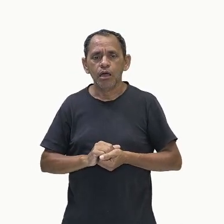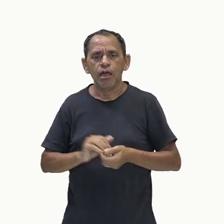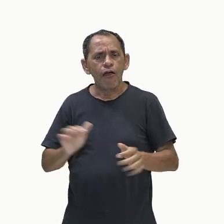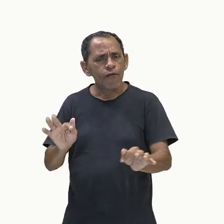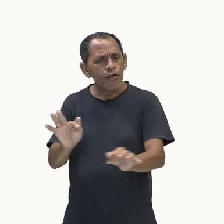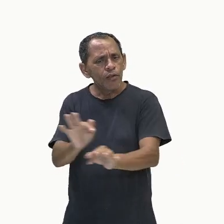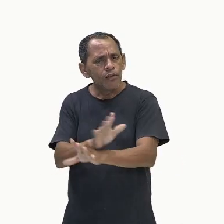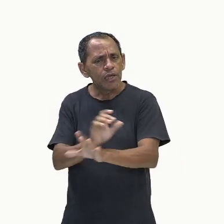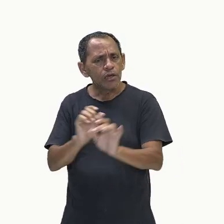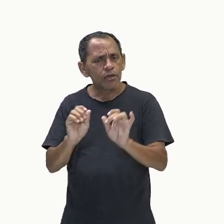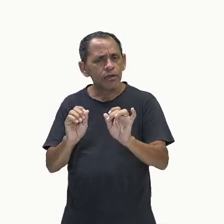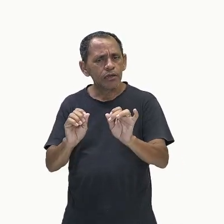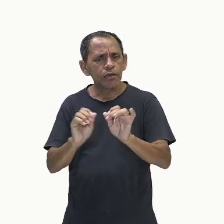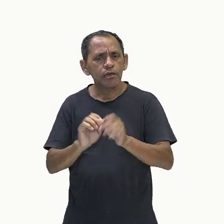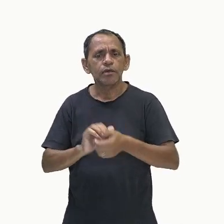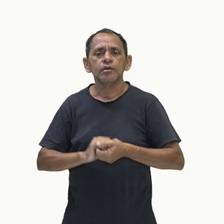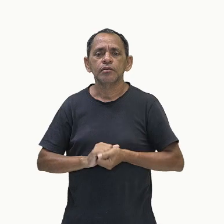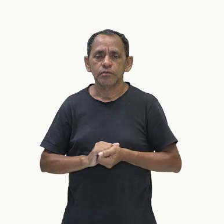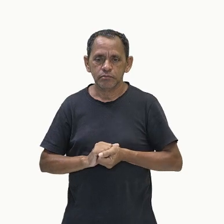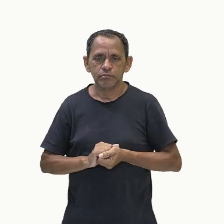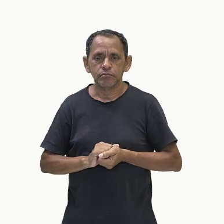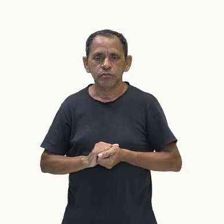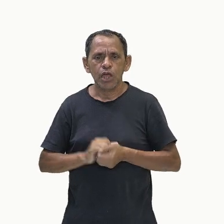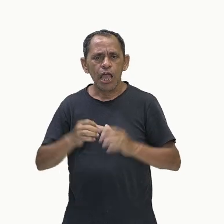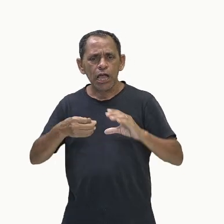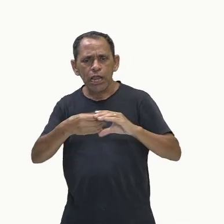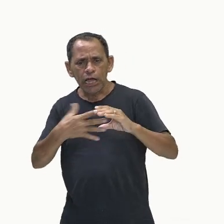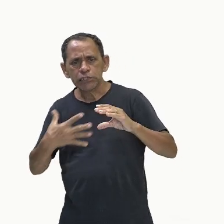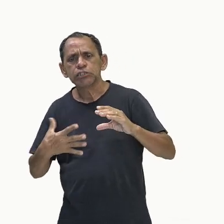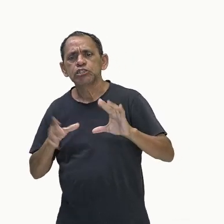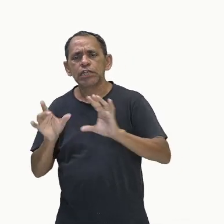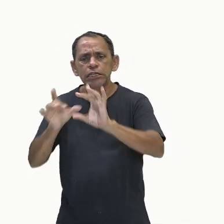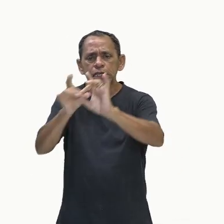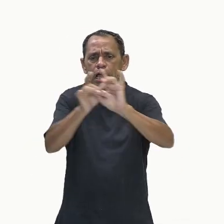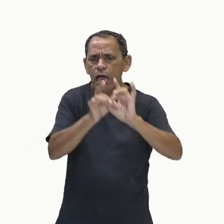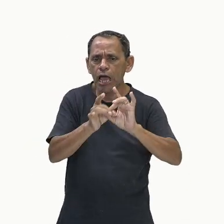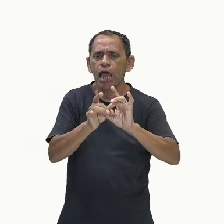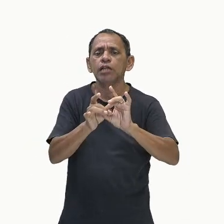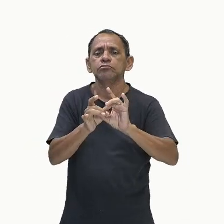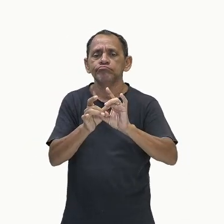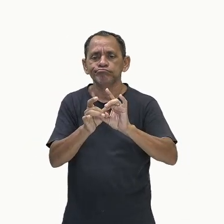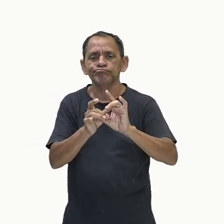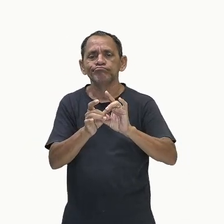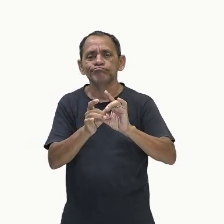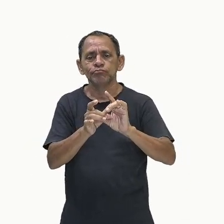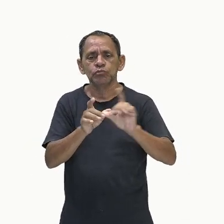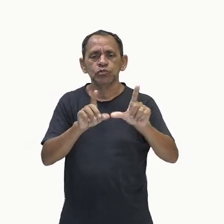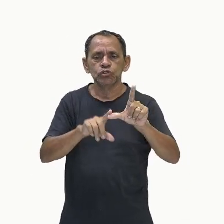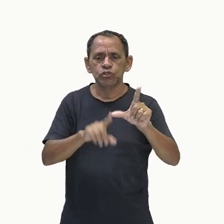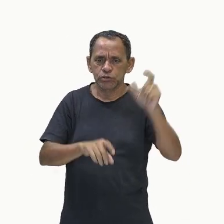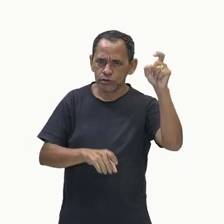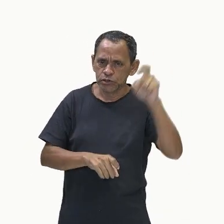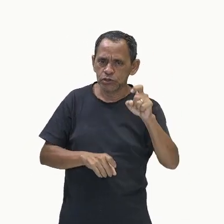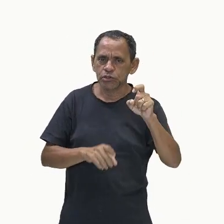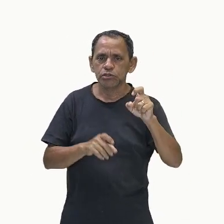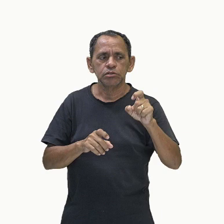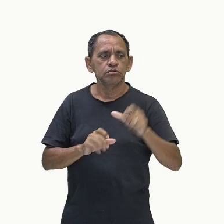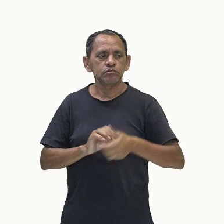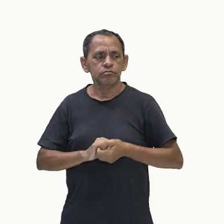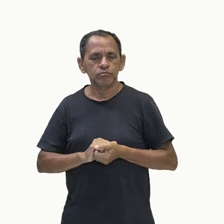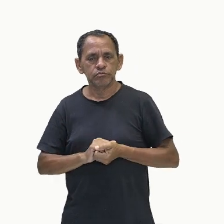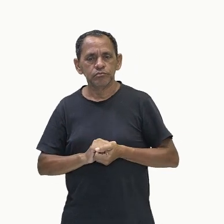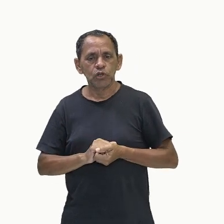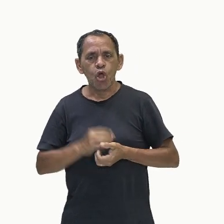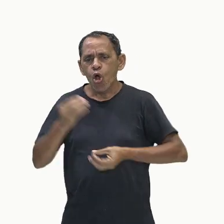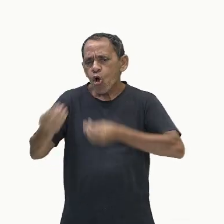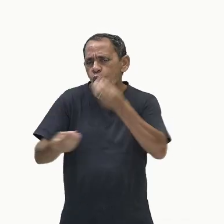que a condição do daltonismo realmente está ligado sempre ao X. E como é que eu interpreto isso agora, linha por linha?